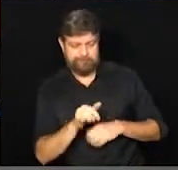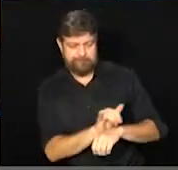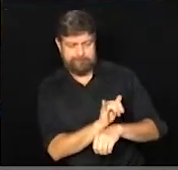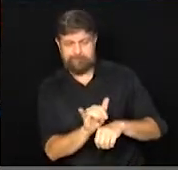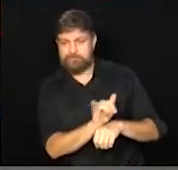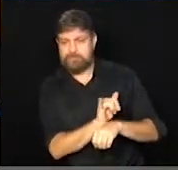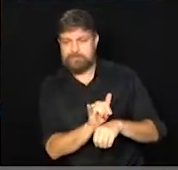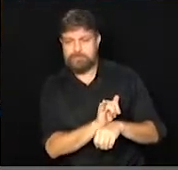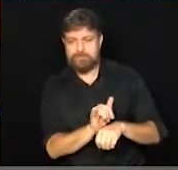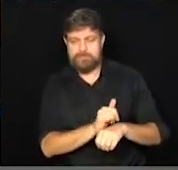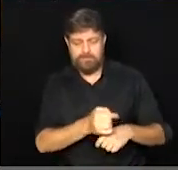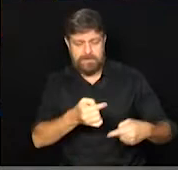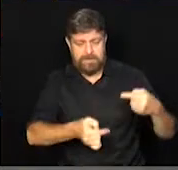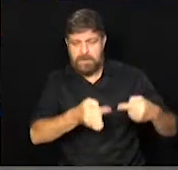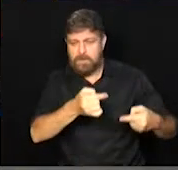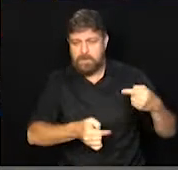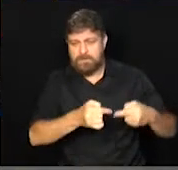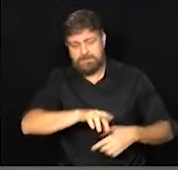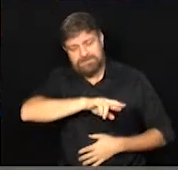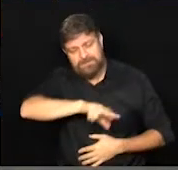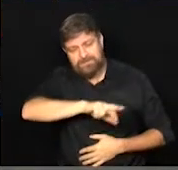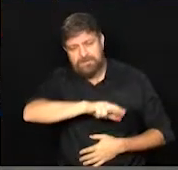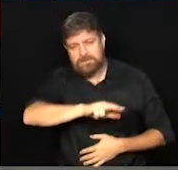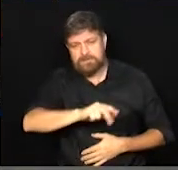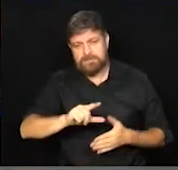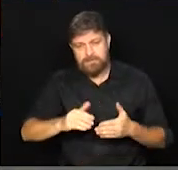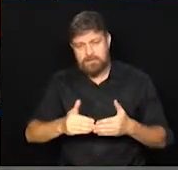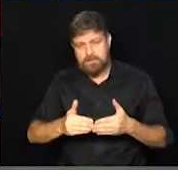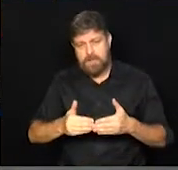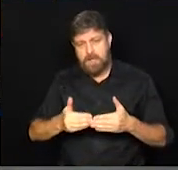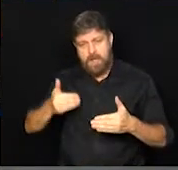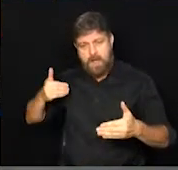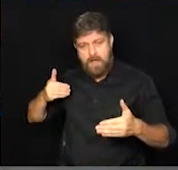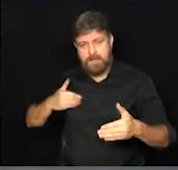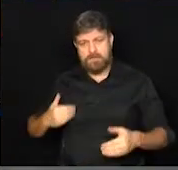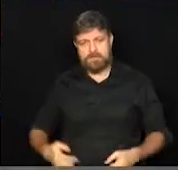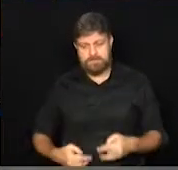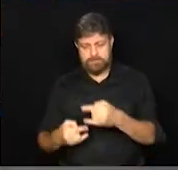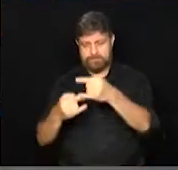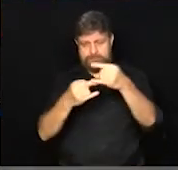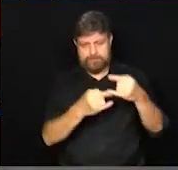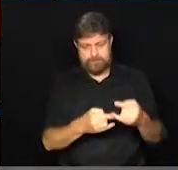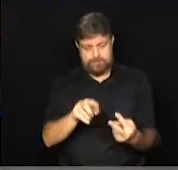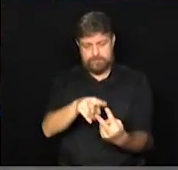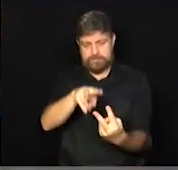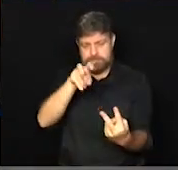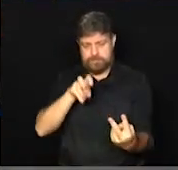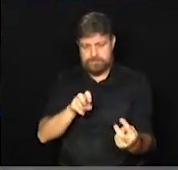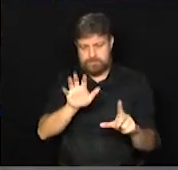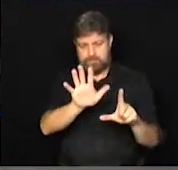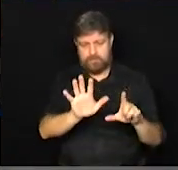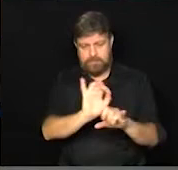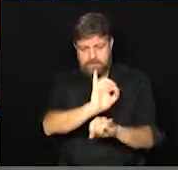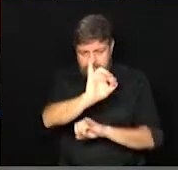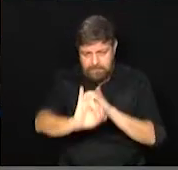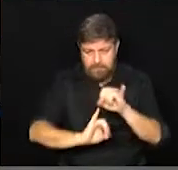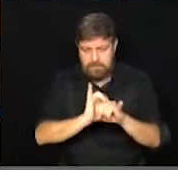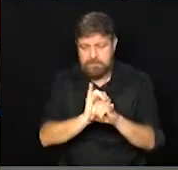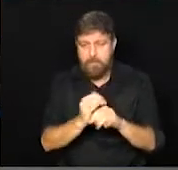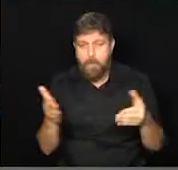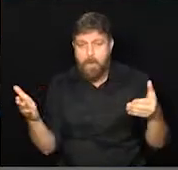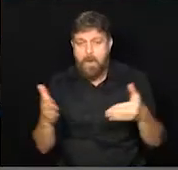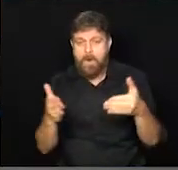Antes, as sessões e as reuniões estavam sendo remotas, e nós tivemos, então, um